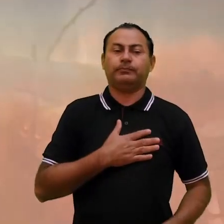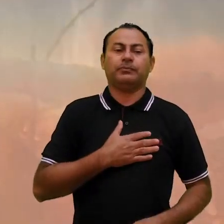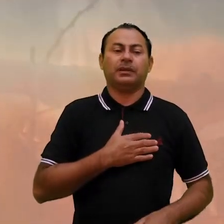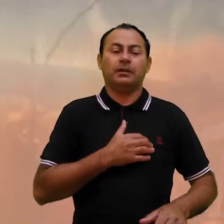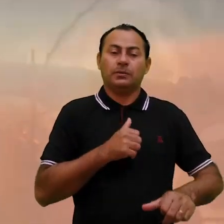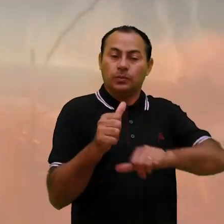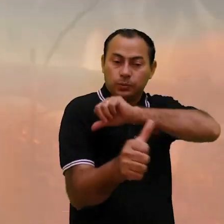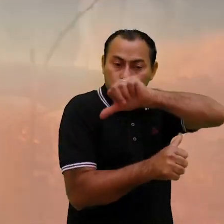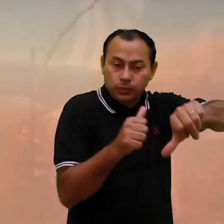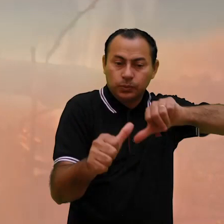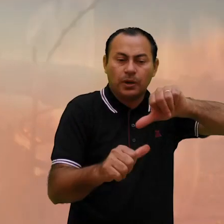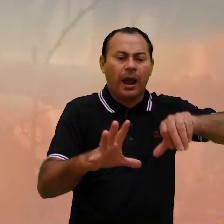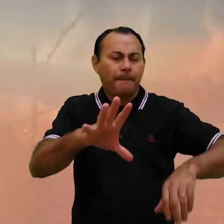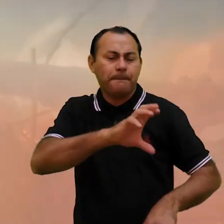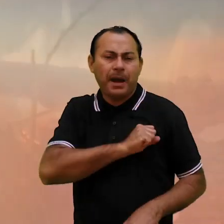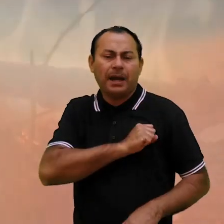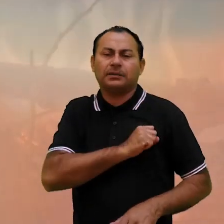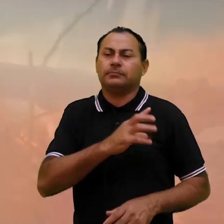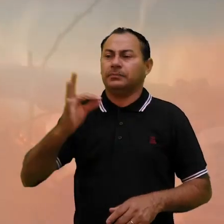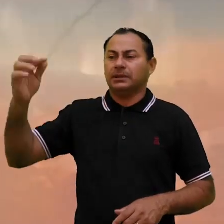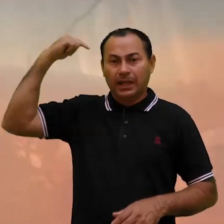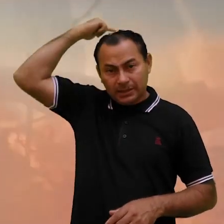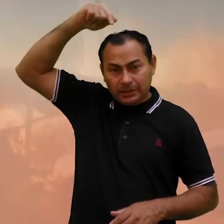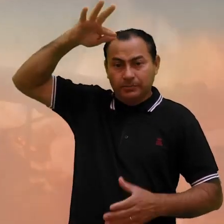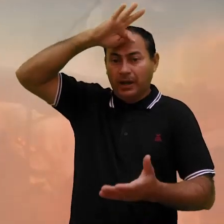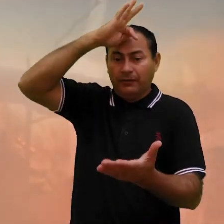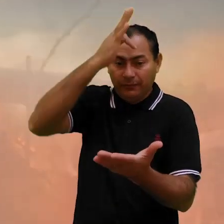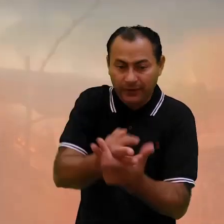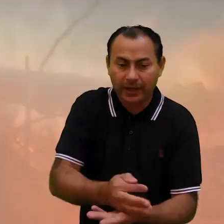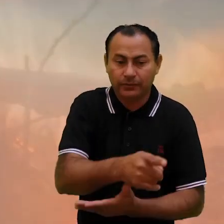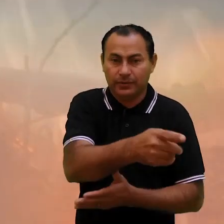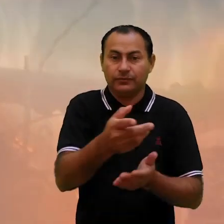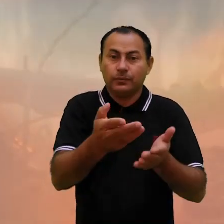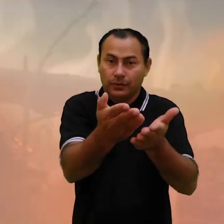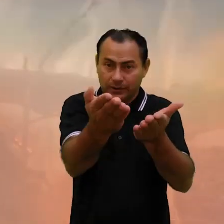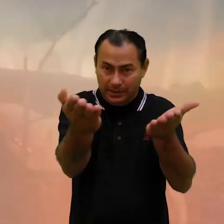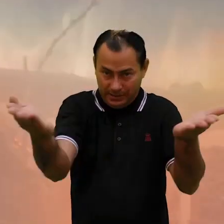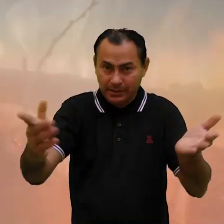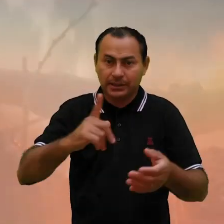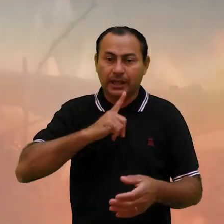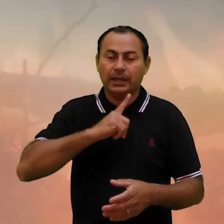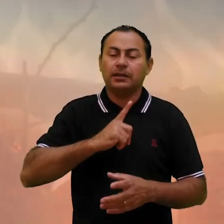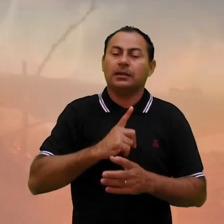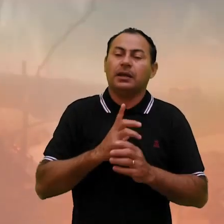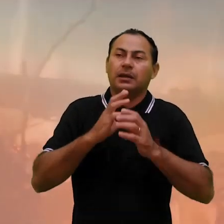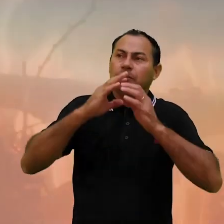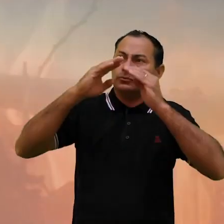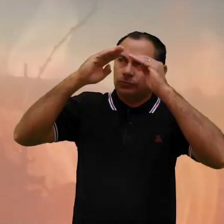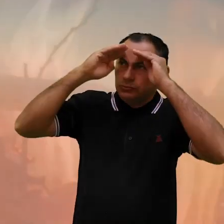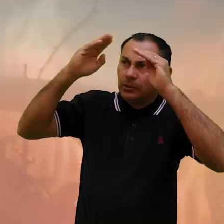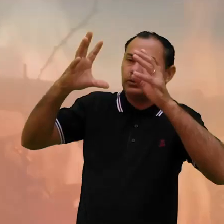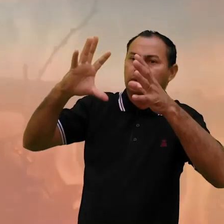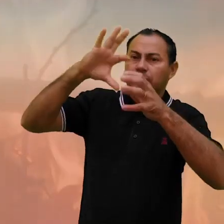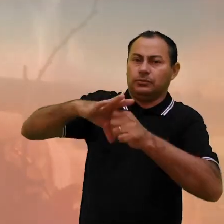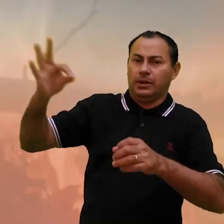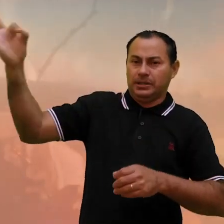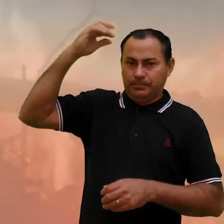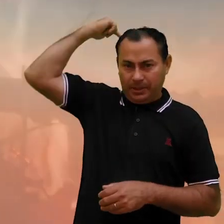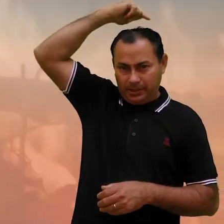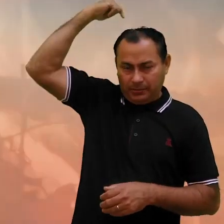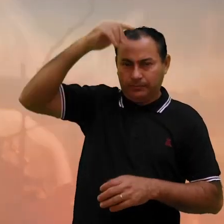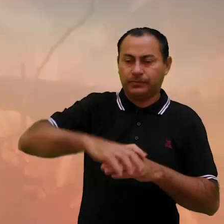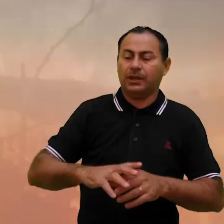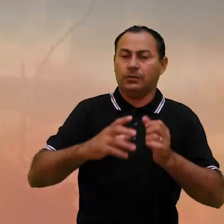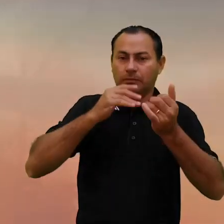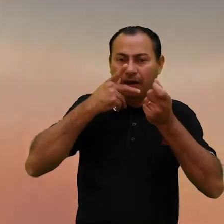Edifiquem, porém, amados, na santíssima fé que vocês têm, orando no Espírito Santo. E dessa